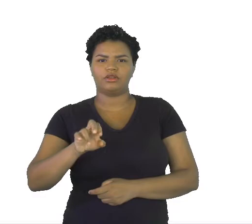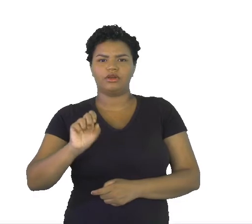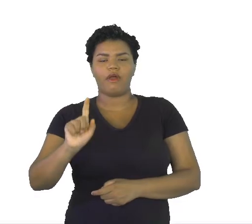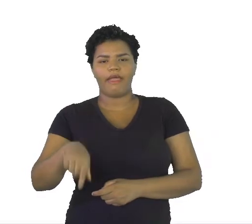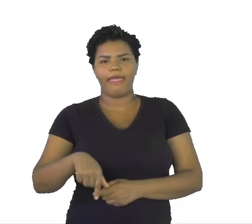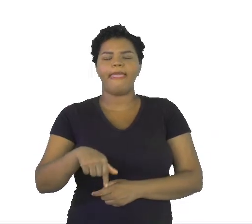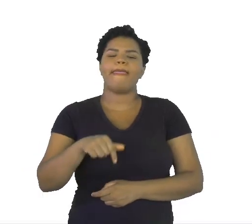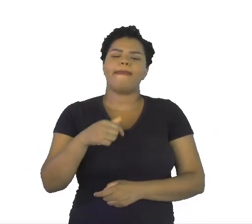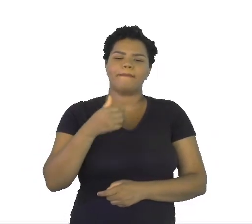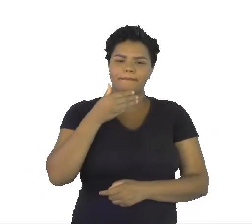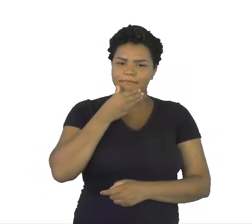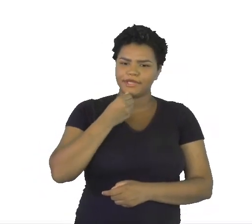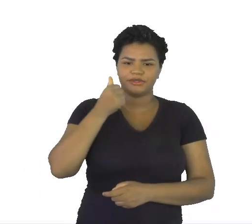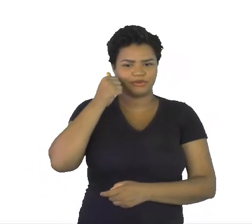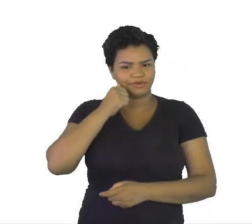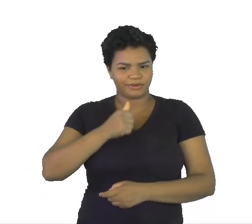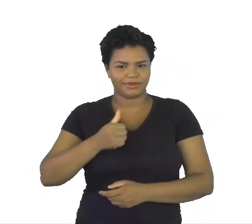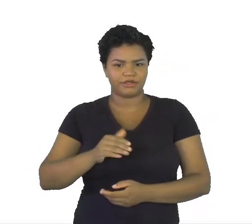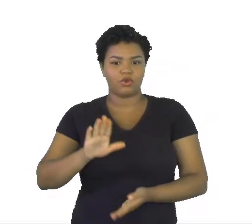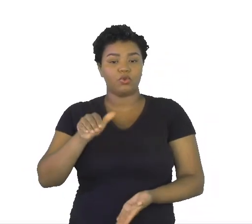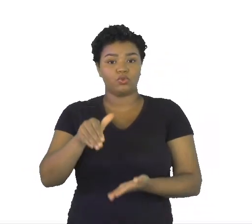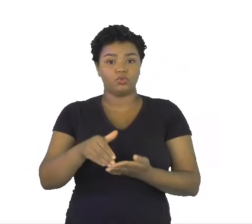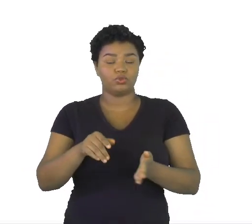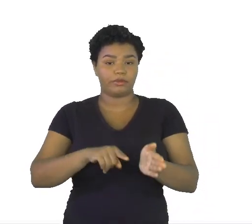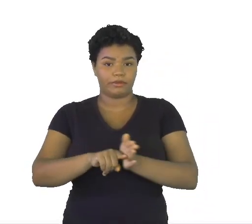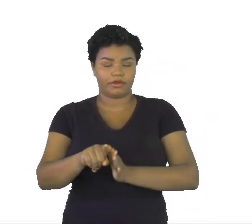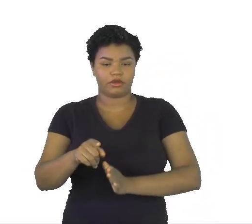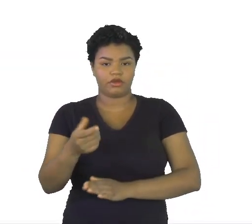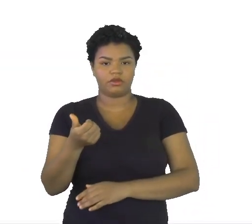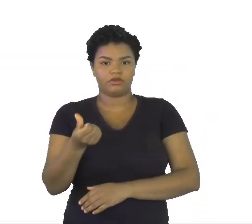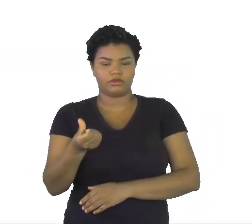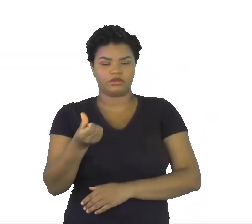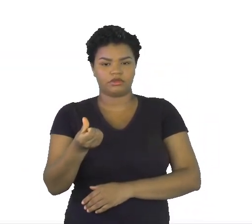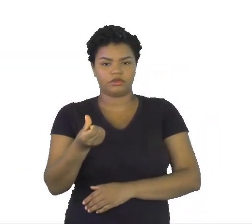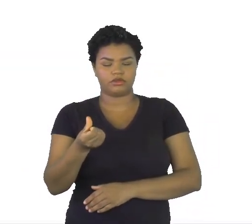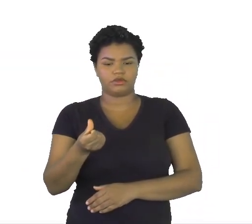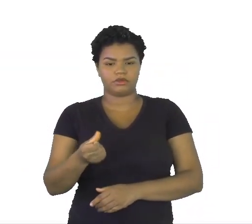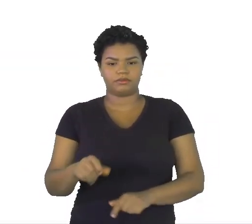feminino. Última questão de hoje, questão de número 6 no quadro.